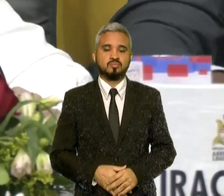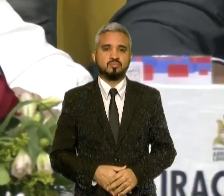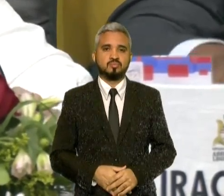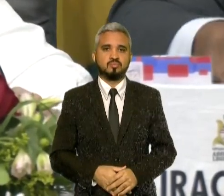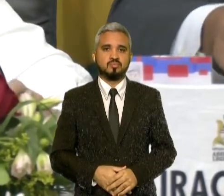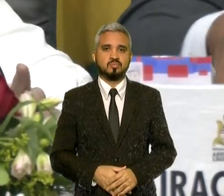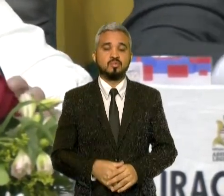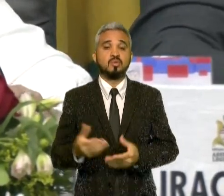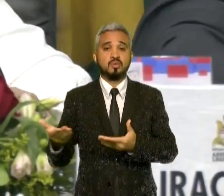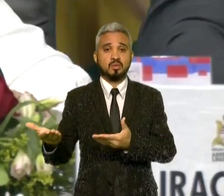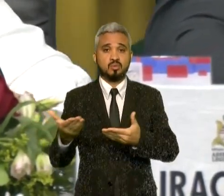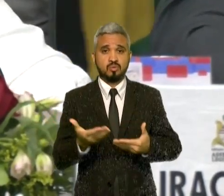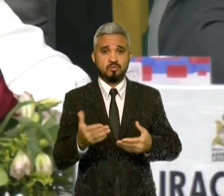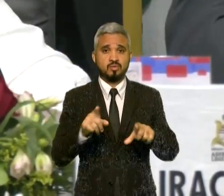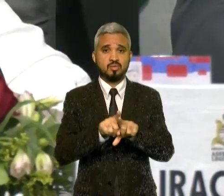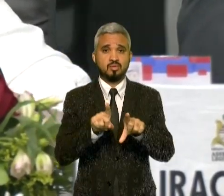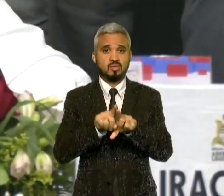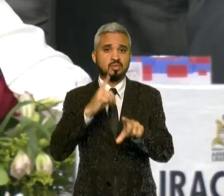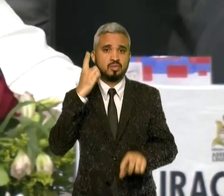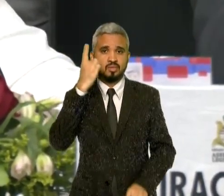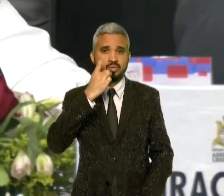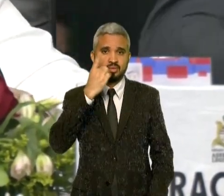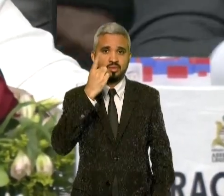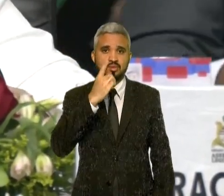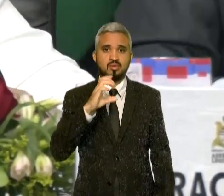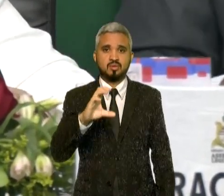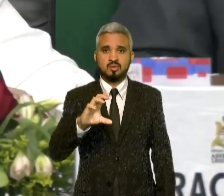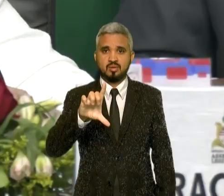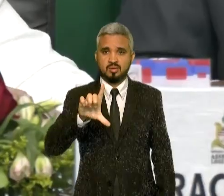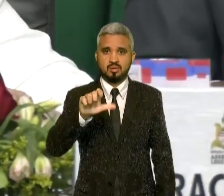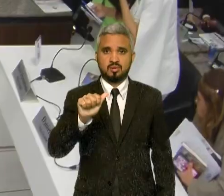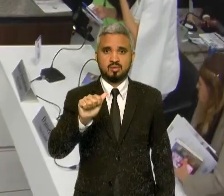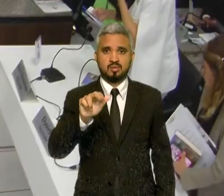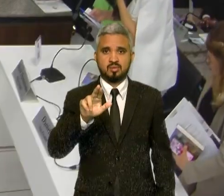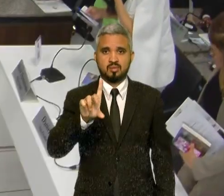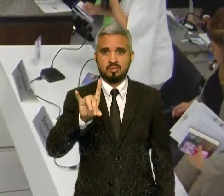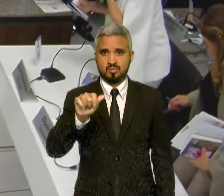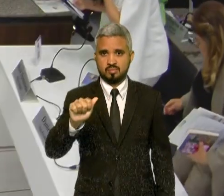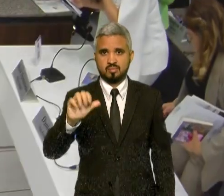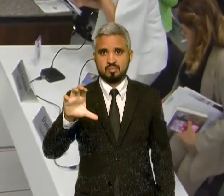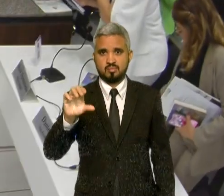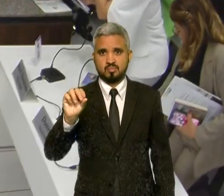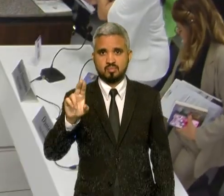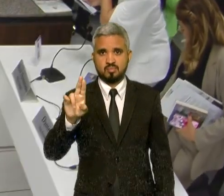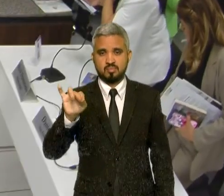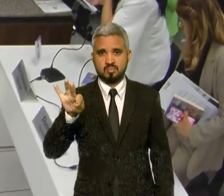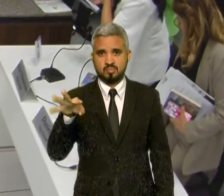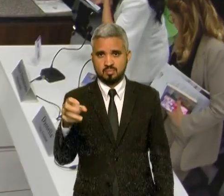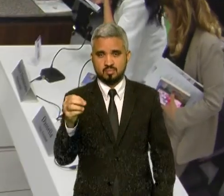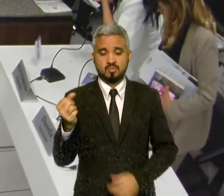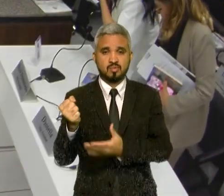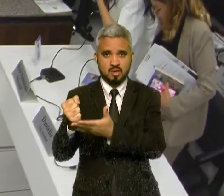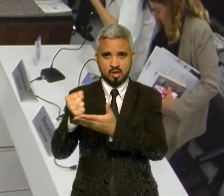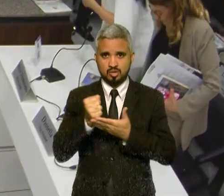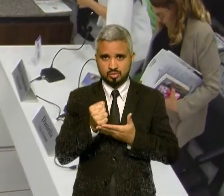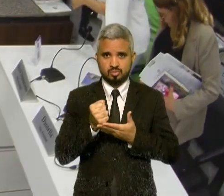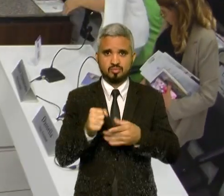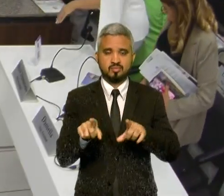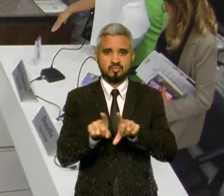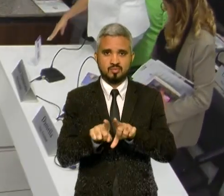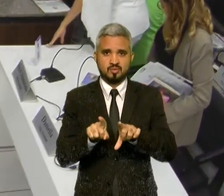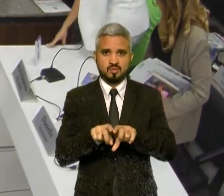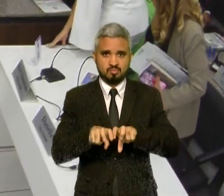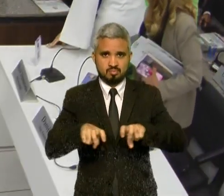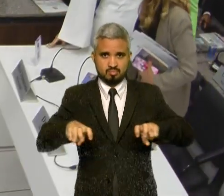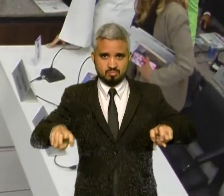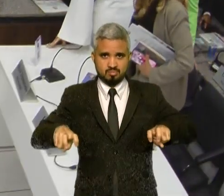trabalhos. E convido a deputada Cláudia Coutinho para nos ajudar no nosso trabalho